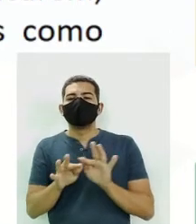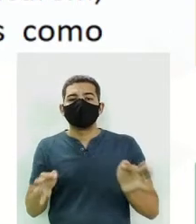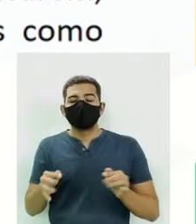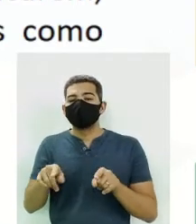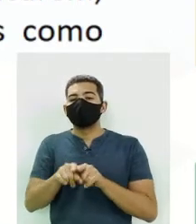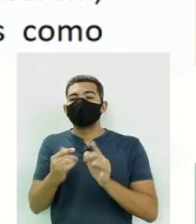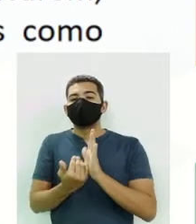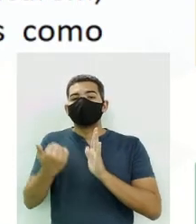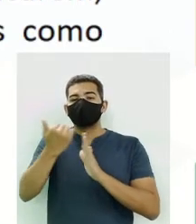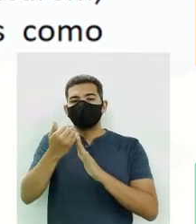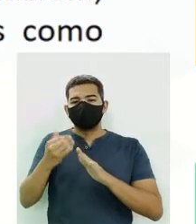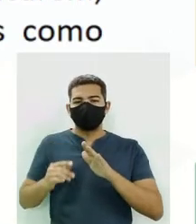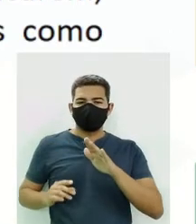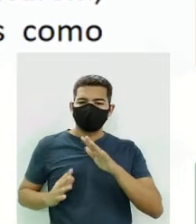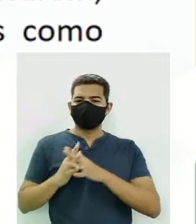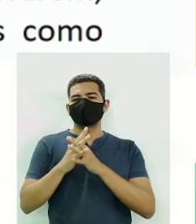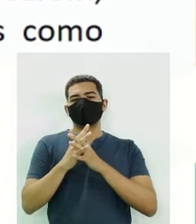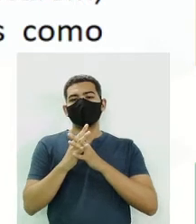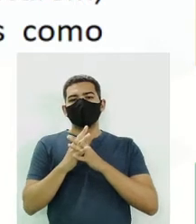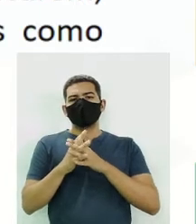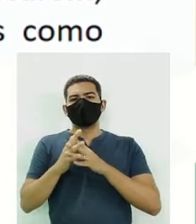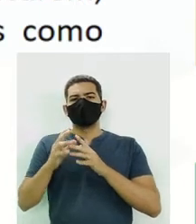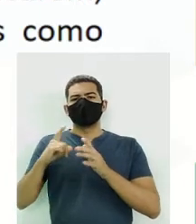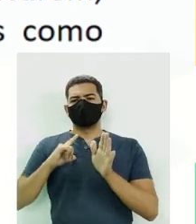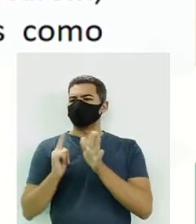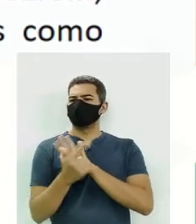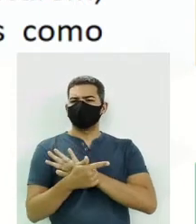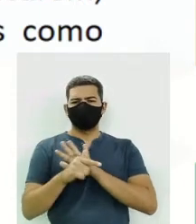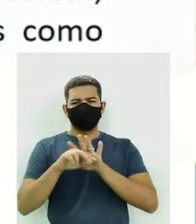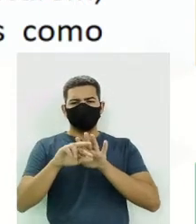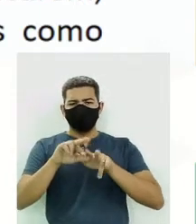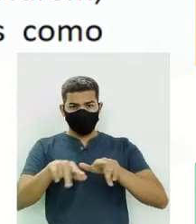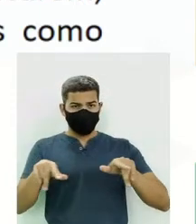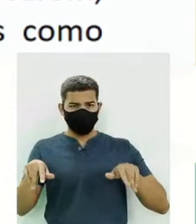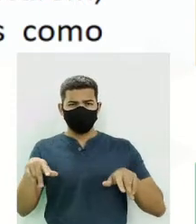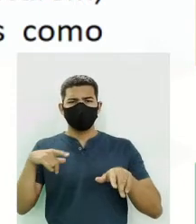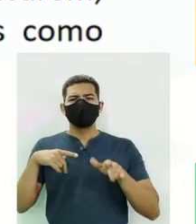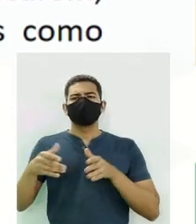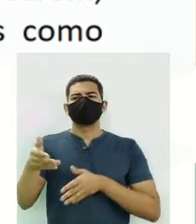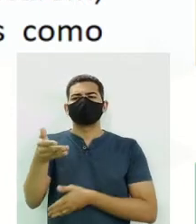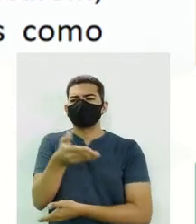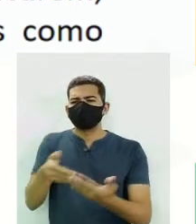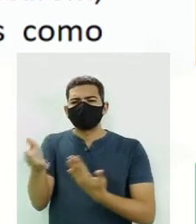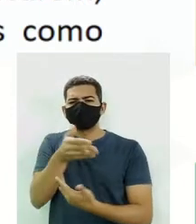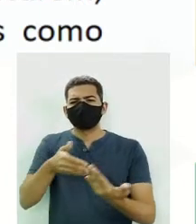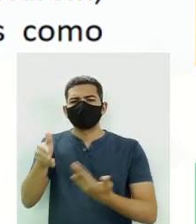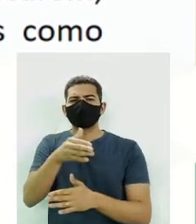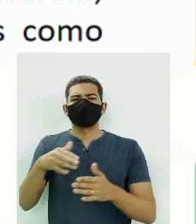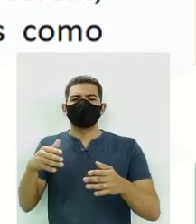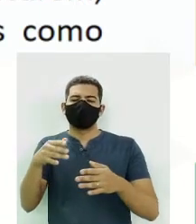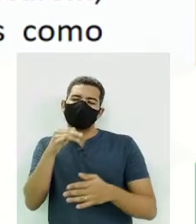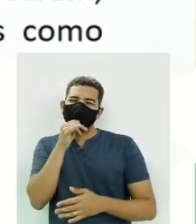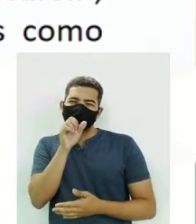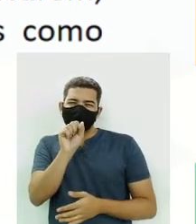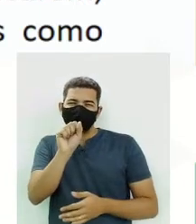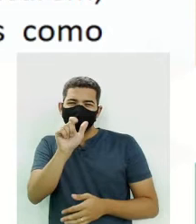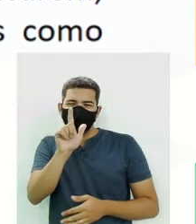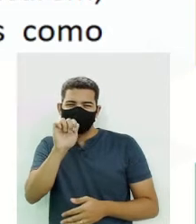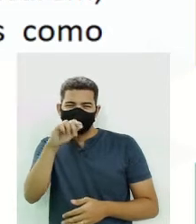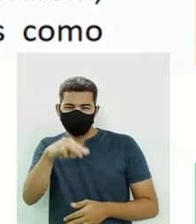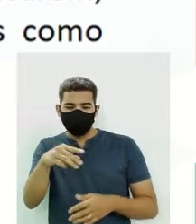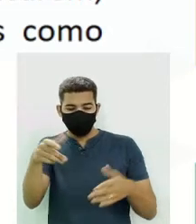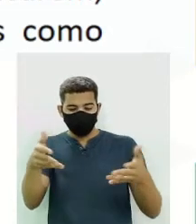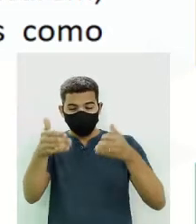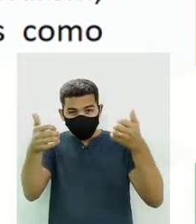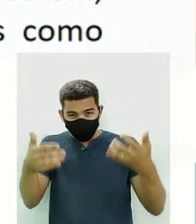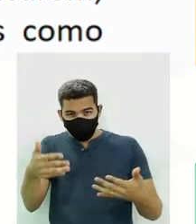além delas. É trabalhando com diversos gêneros textuais que circulam na sociedade, como o slam, por exemplo, que a gente